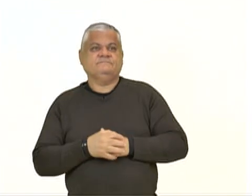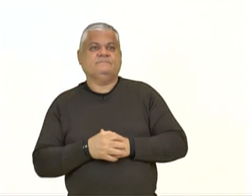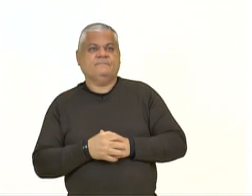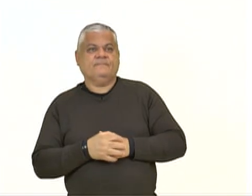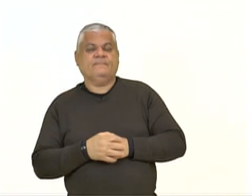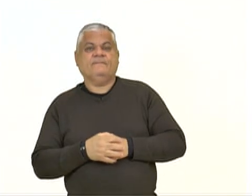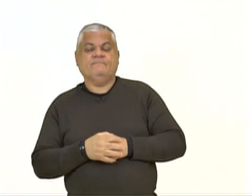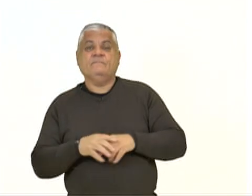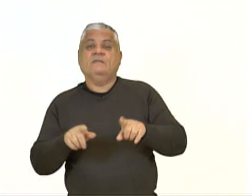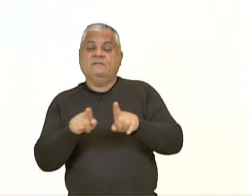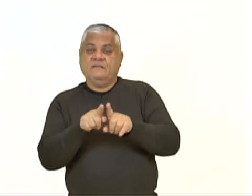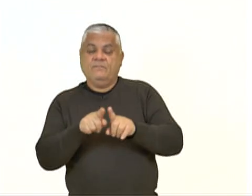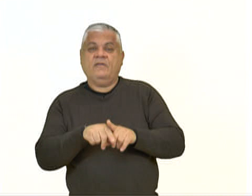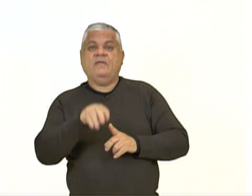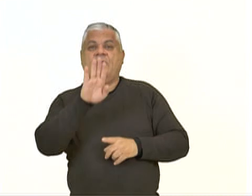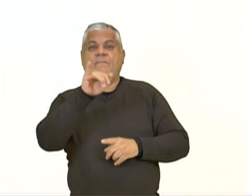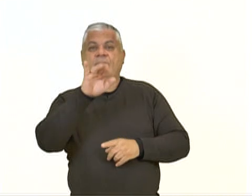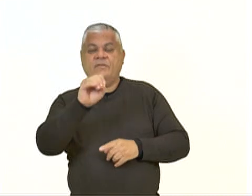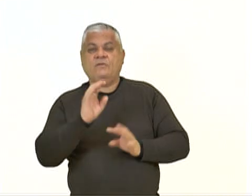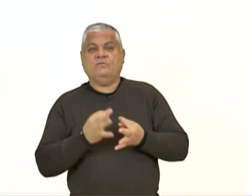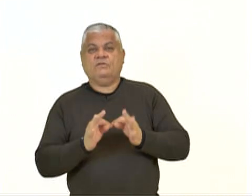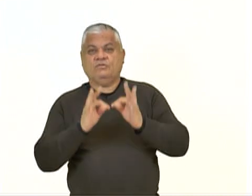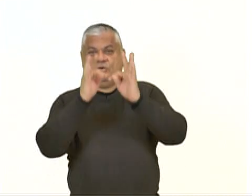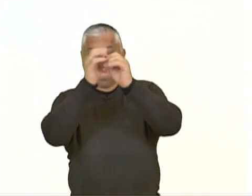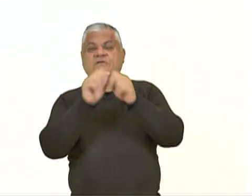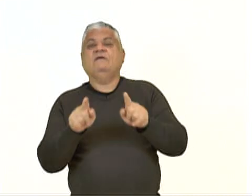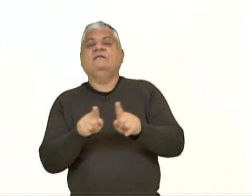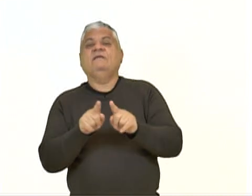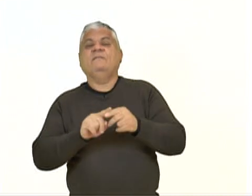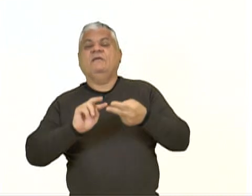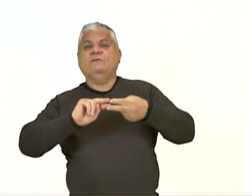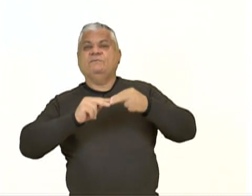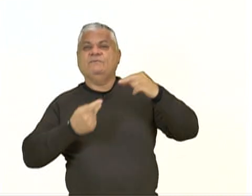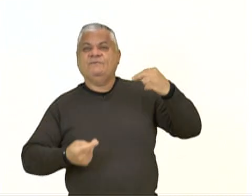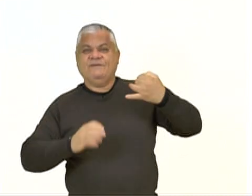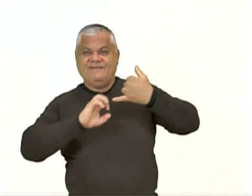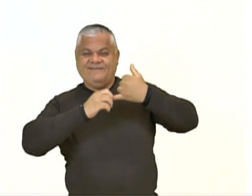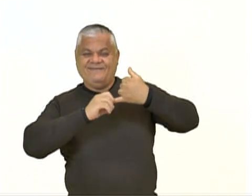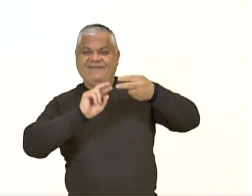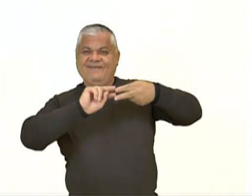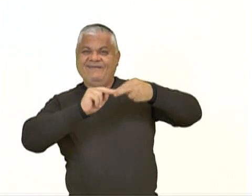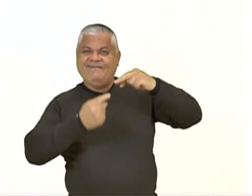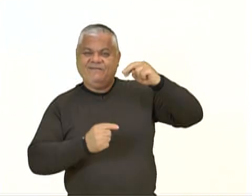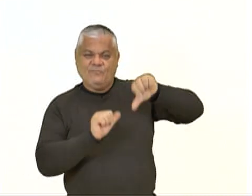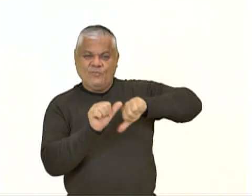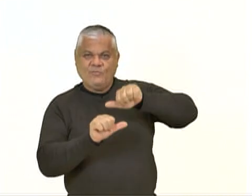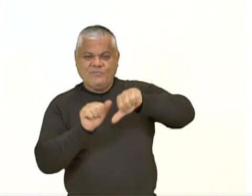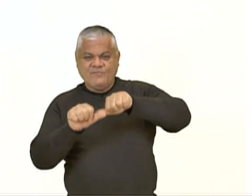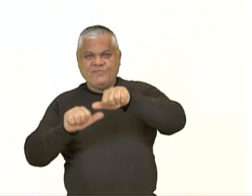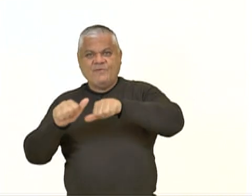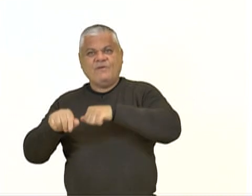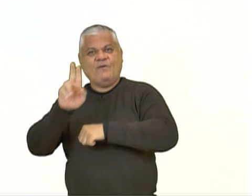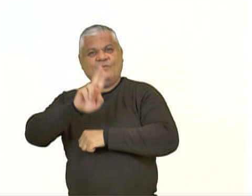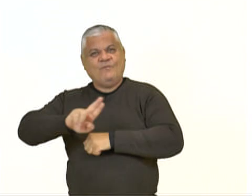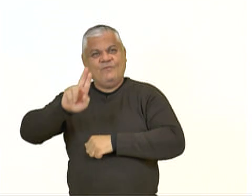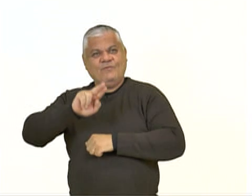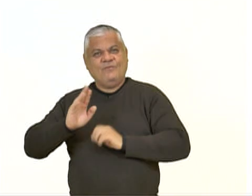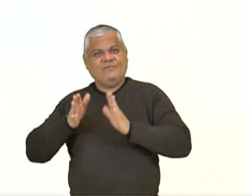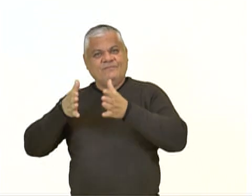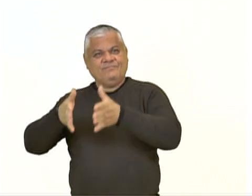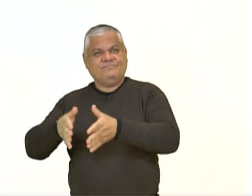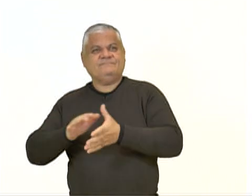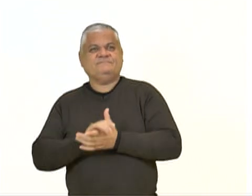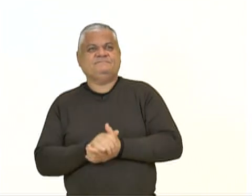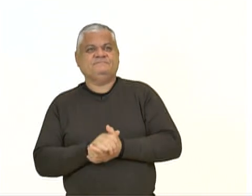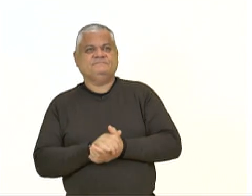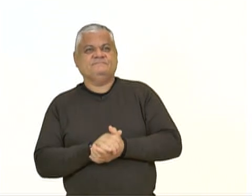da biotecnologia ali e dos transgênicos, que são exemplos desse desenvolvimento tecnológico utilizado no